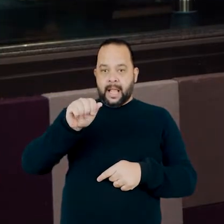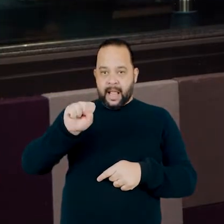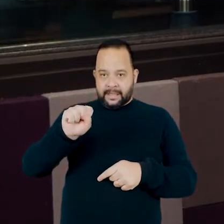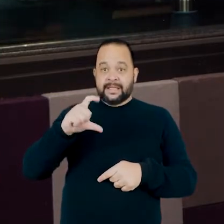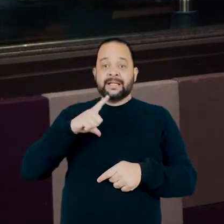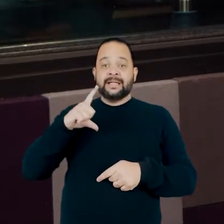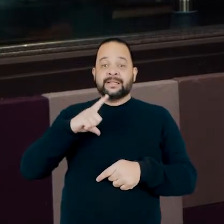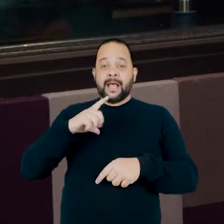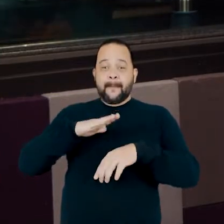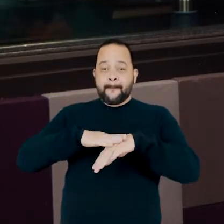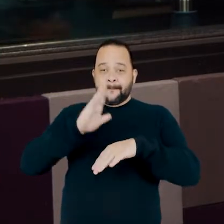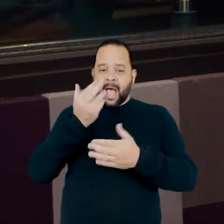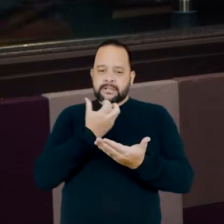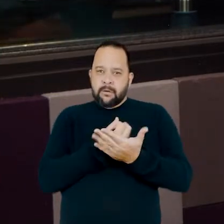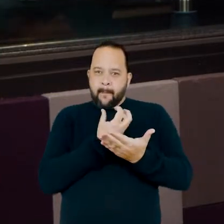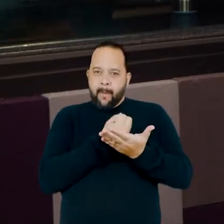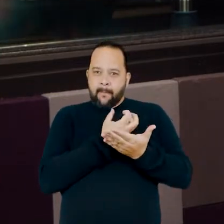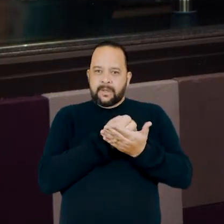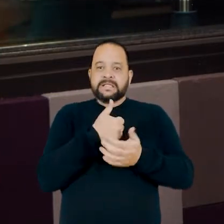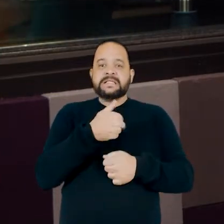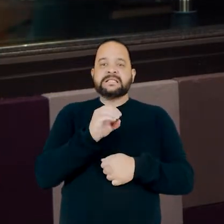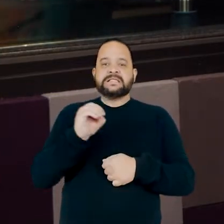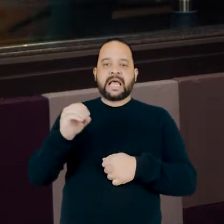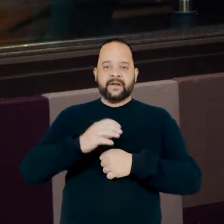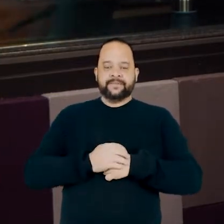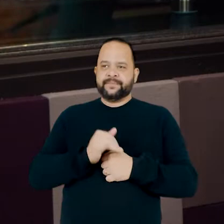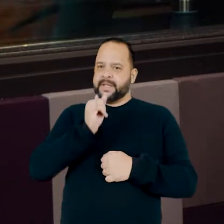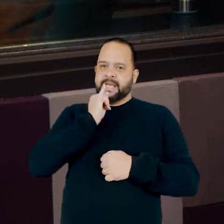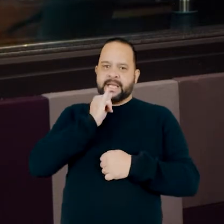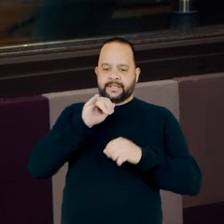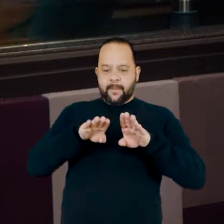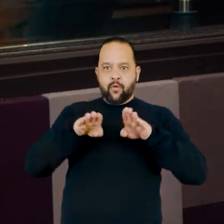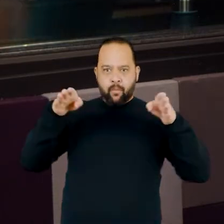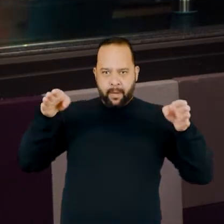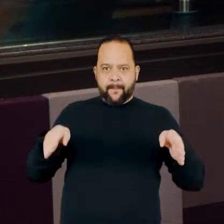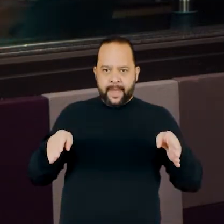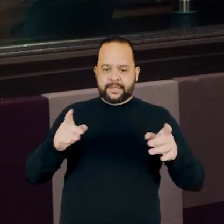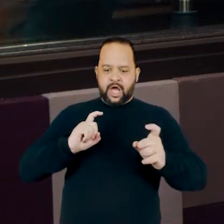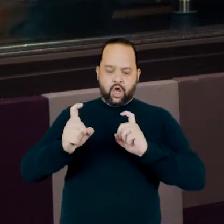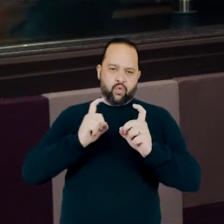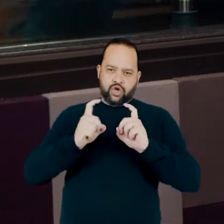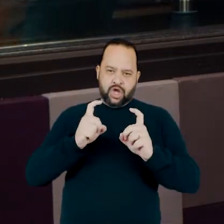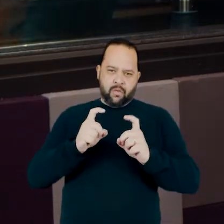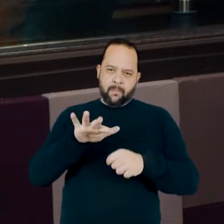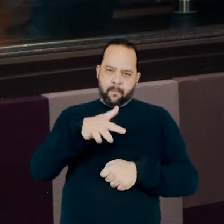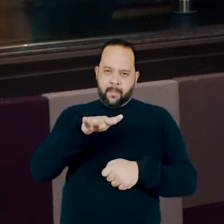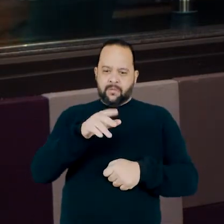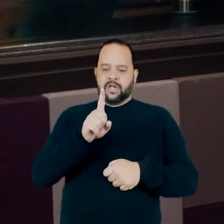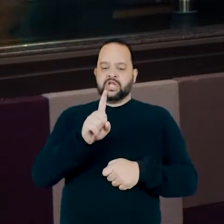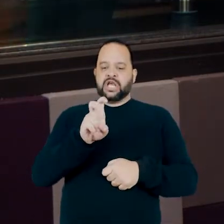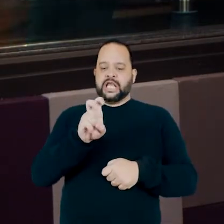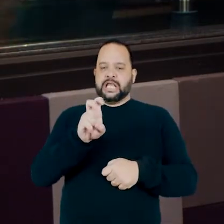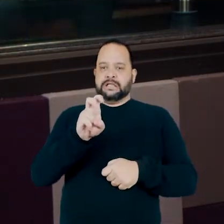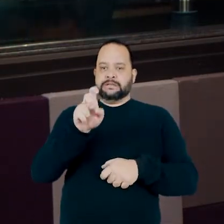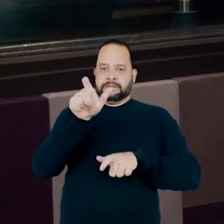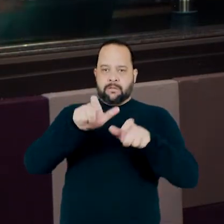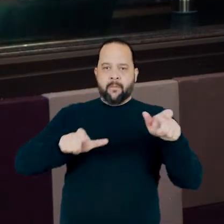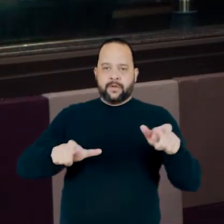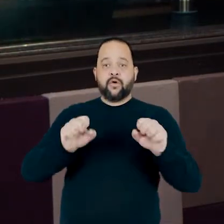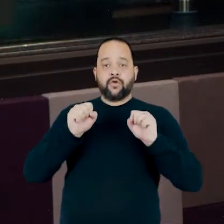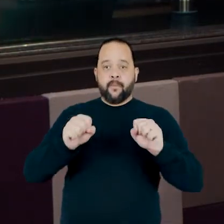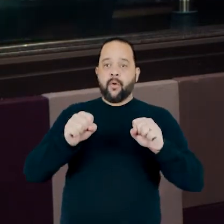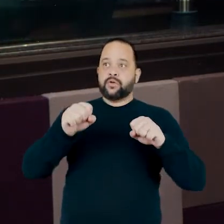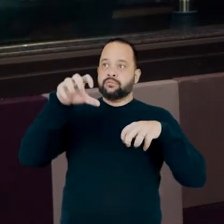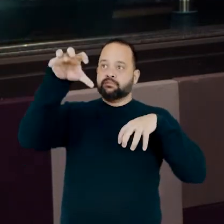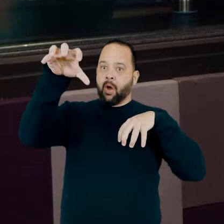E como que eu faço a brincadeira, né? Então, imagina uma mesa de reunião aí, 15 pessoas. Eu posso distribuir a